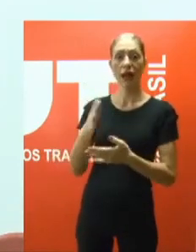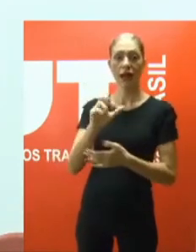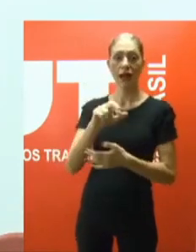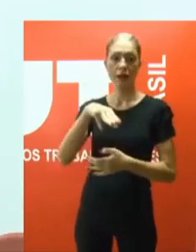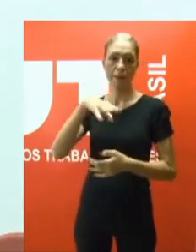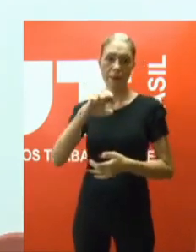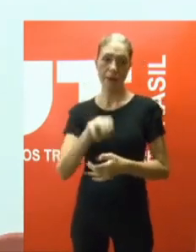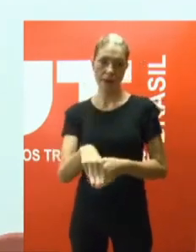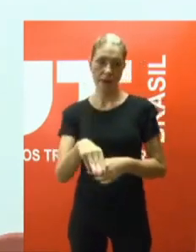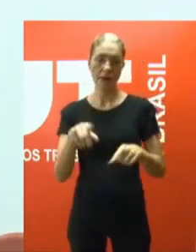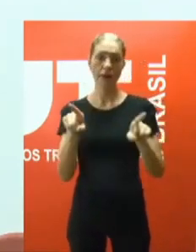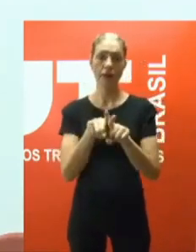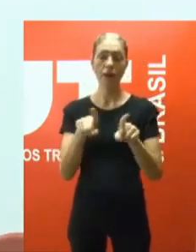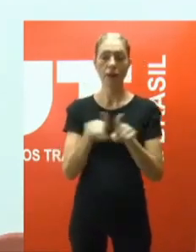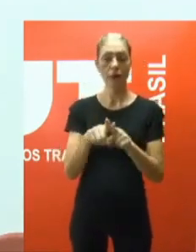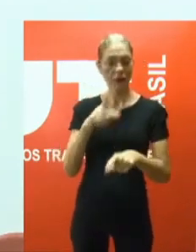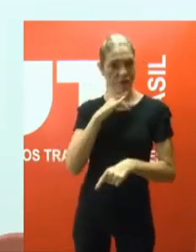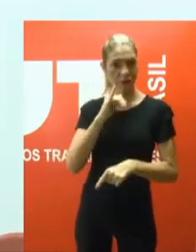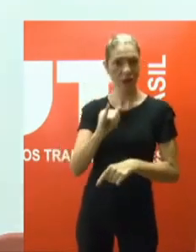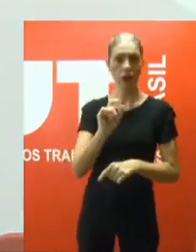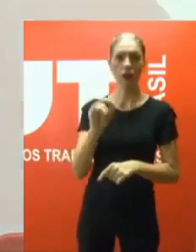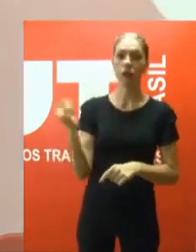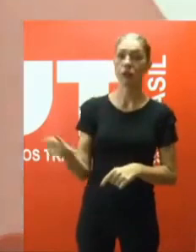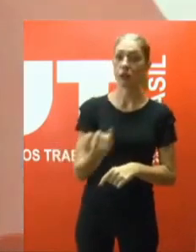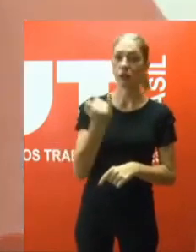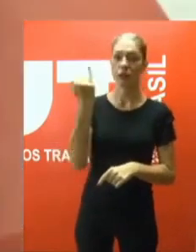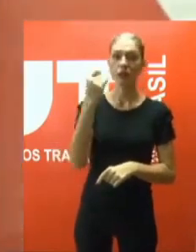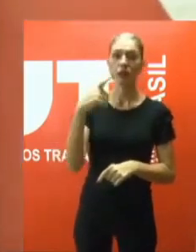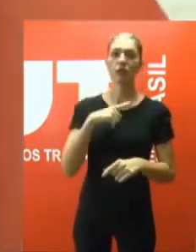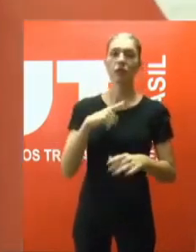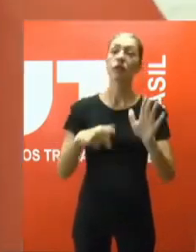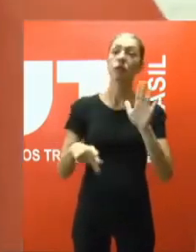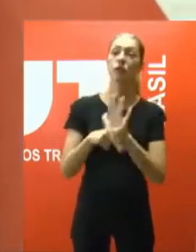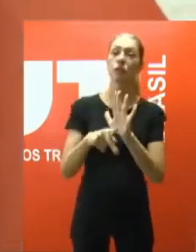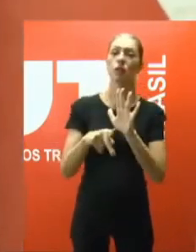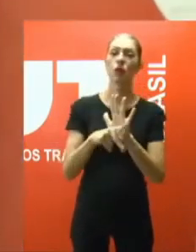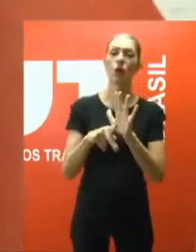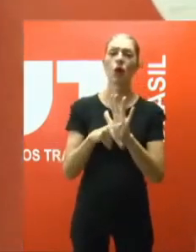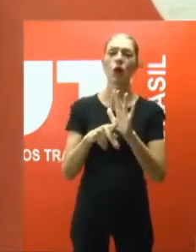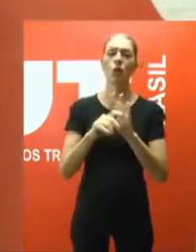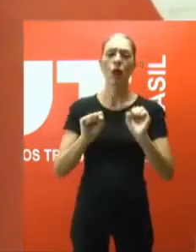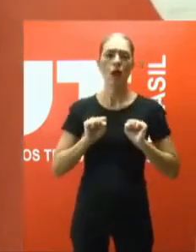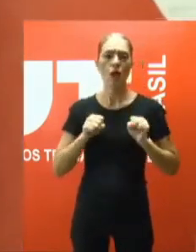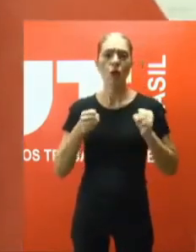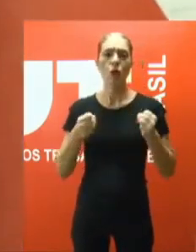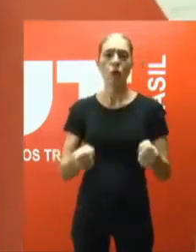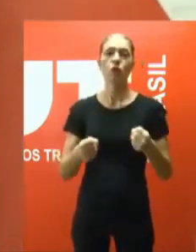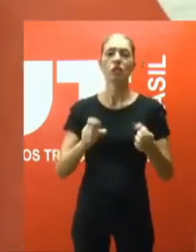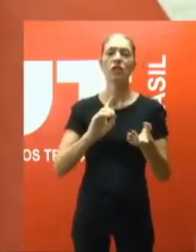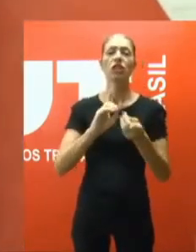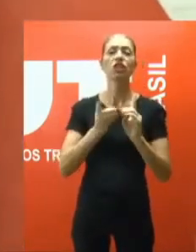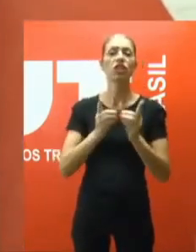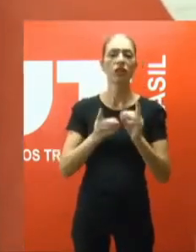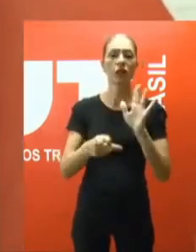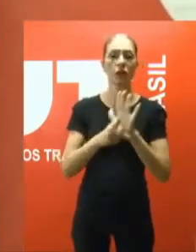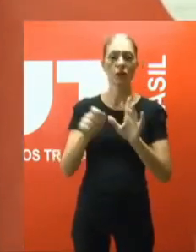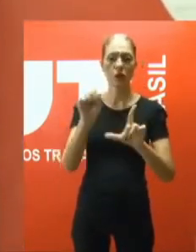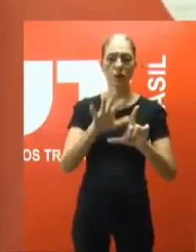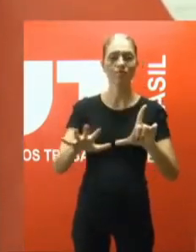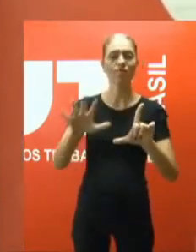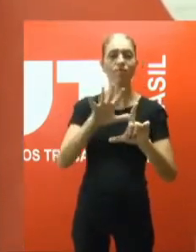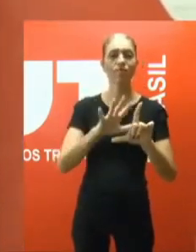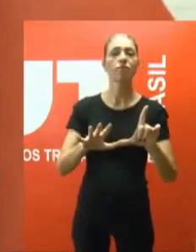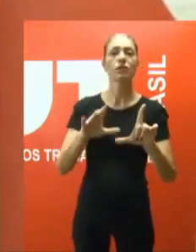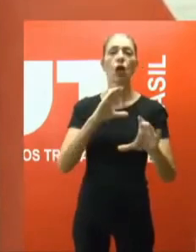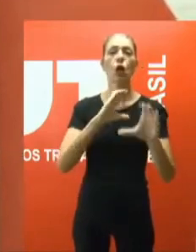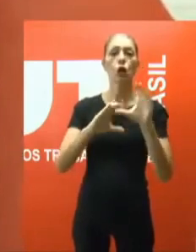eu queria dizer da importância também das brigadas digitais que a CUT está fazendo. Parabenizar essa iniciativa da CUT, está aqui o Rony, nosso secretário de